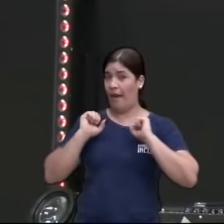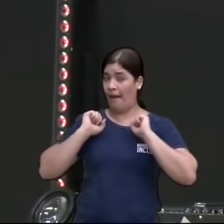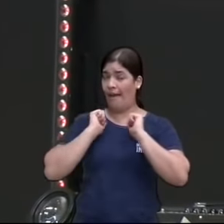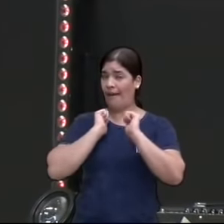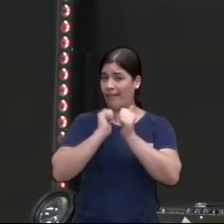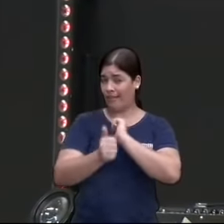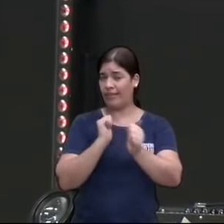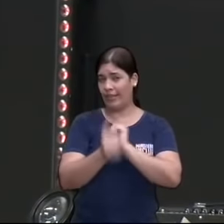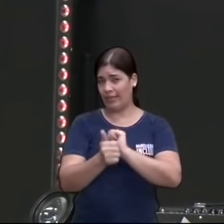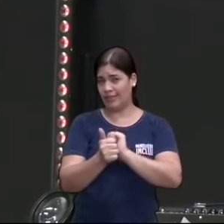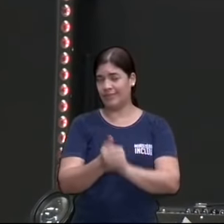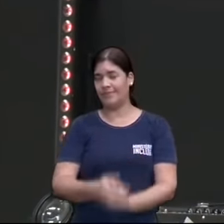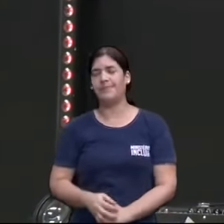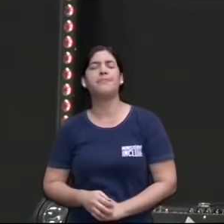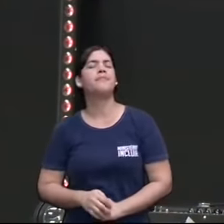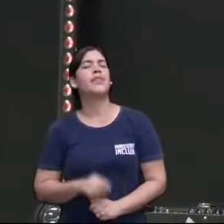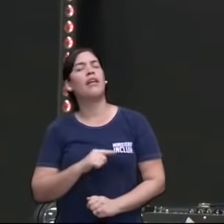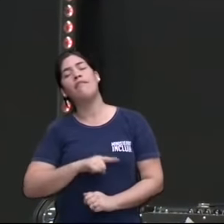ele vai jogar